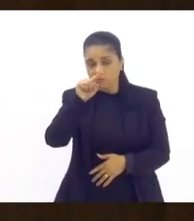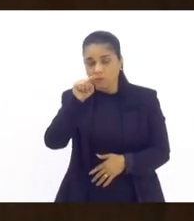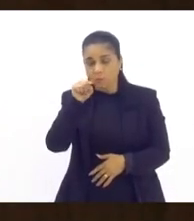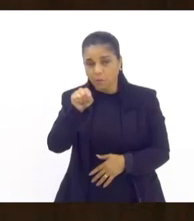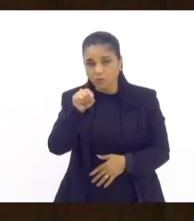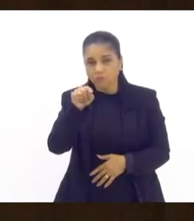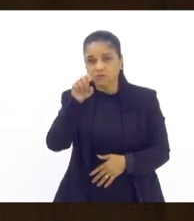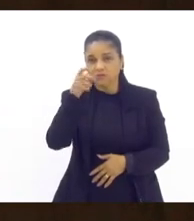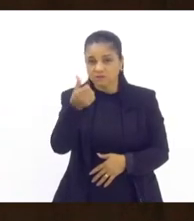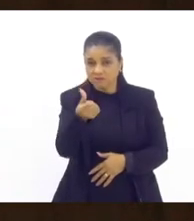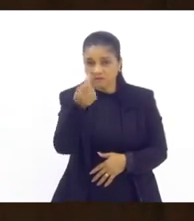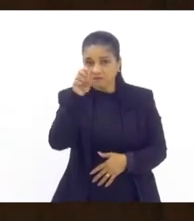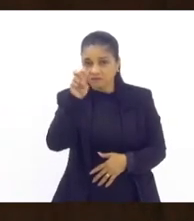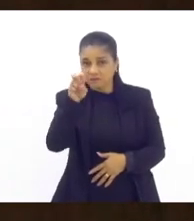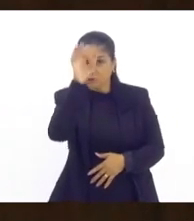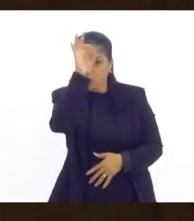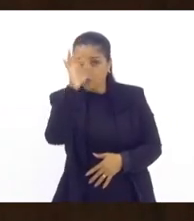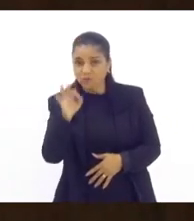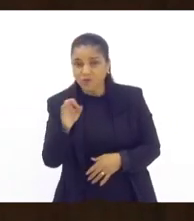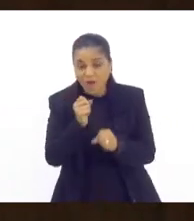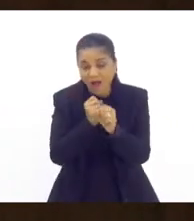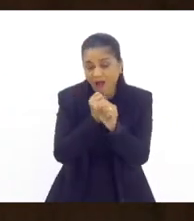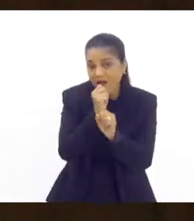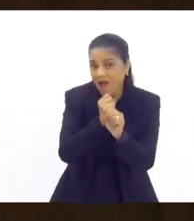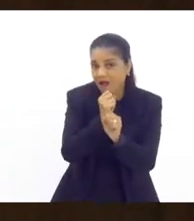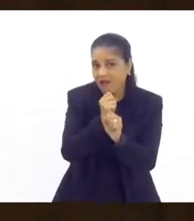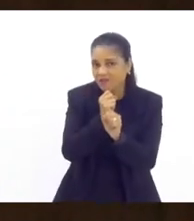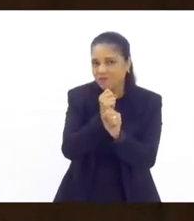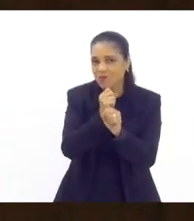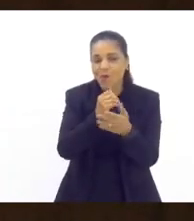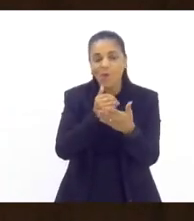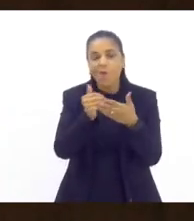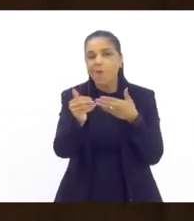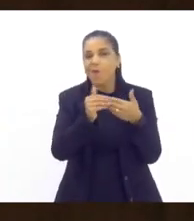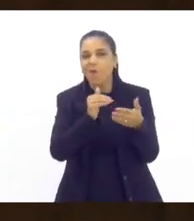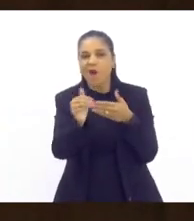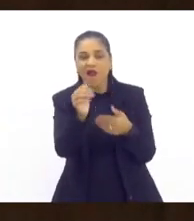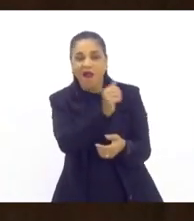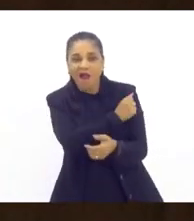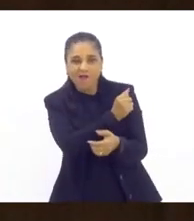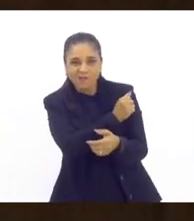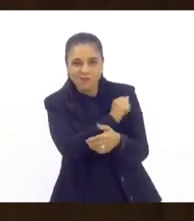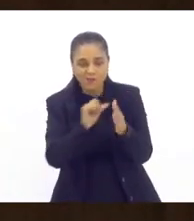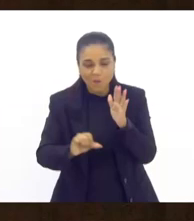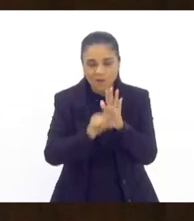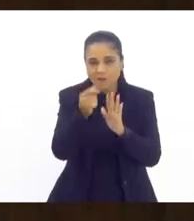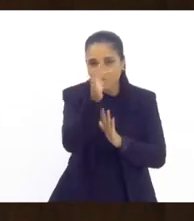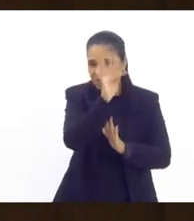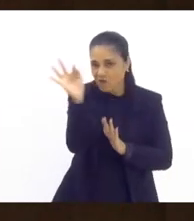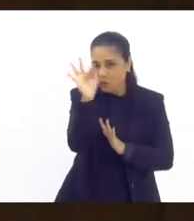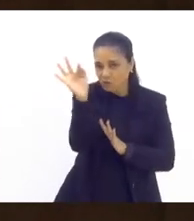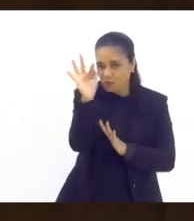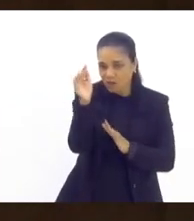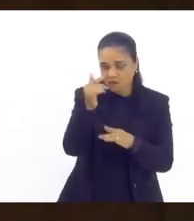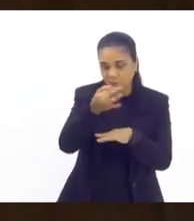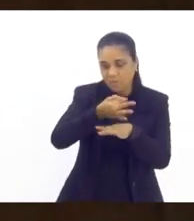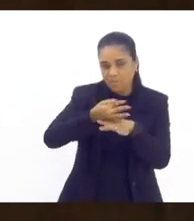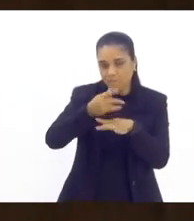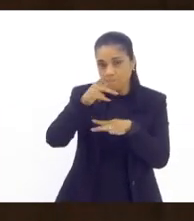8,65% ao ano. Qualquer aluno de primeiro ano de economia sabe que